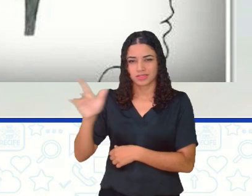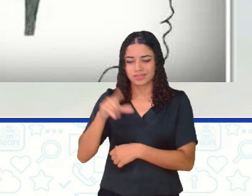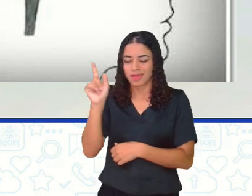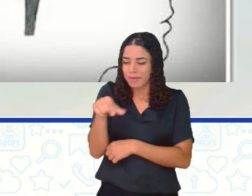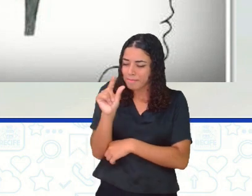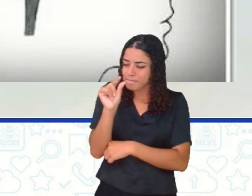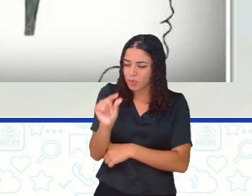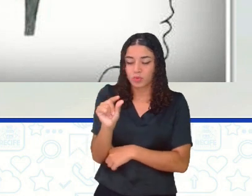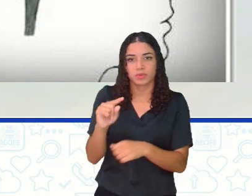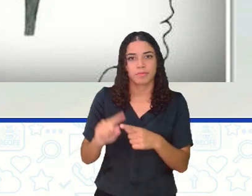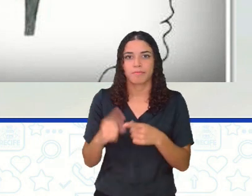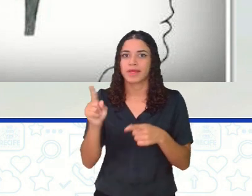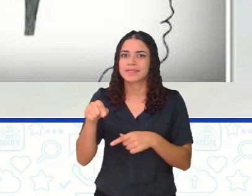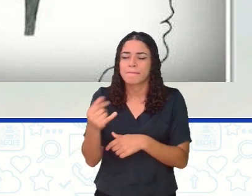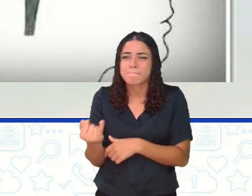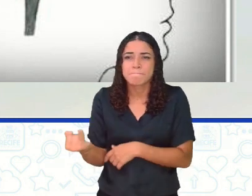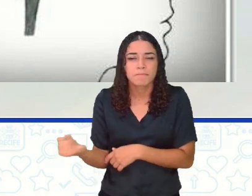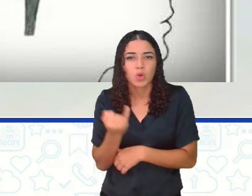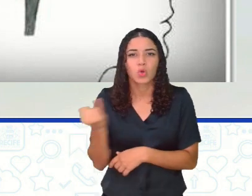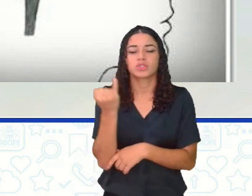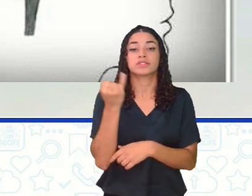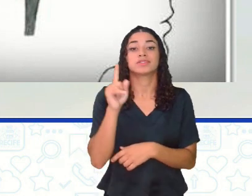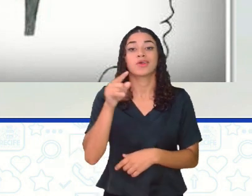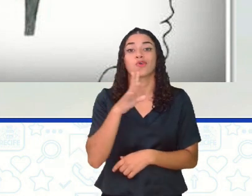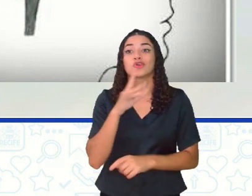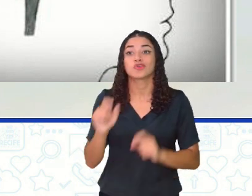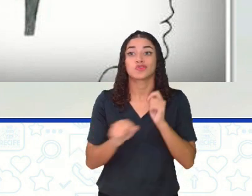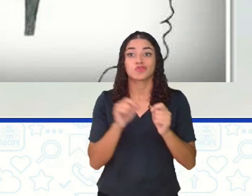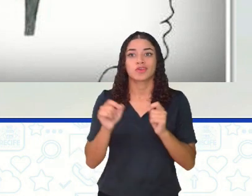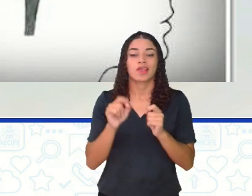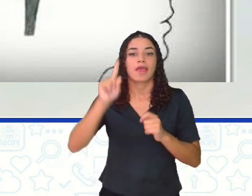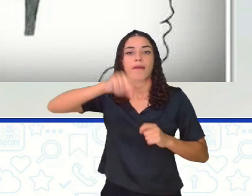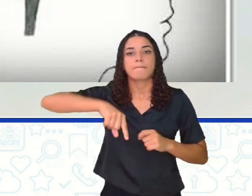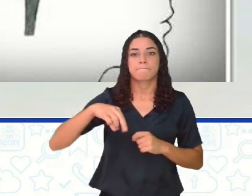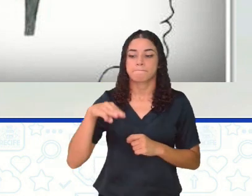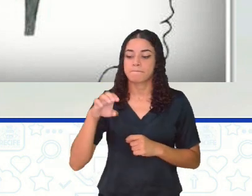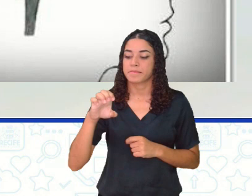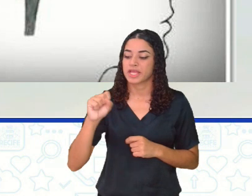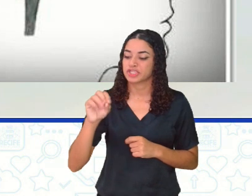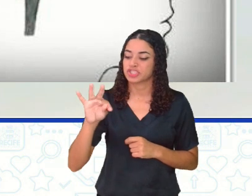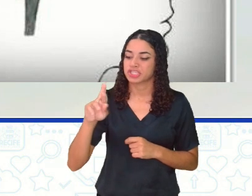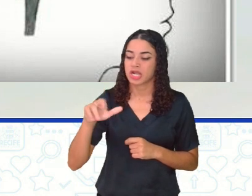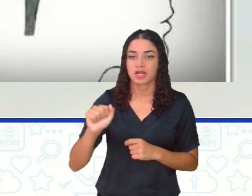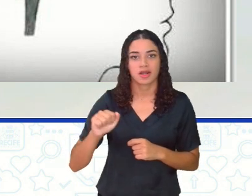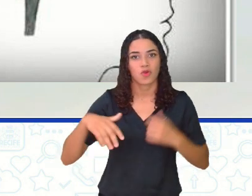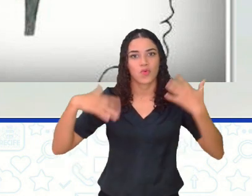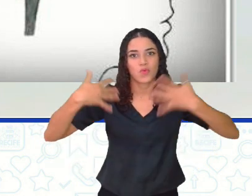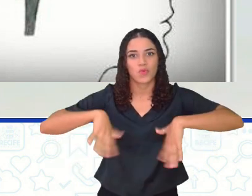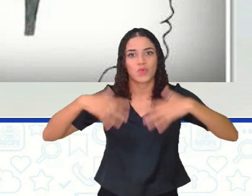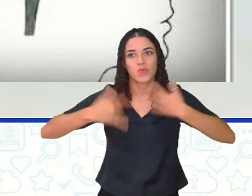mas veja o poder dela. Ela é conhecida como a glândula mestra. E eu trouxe aí uma série de funções que é